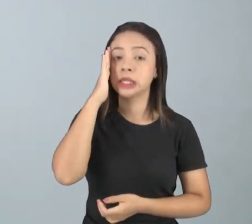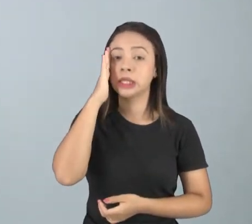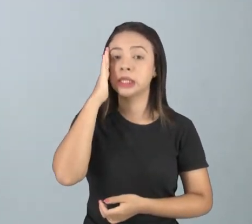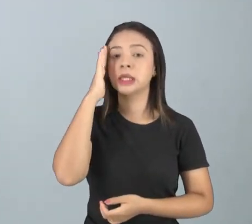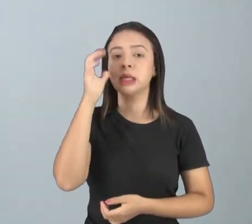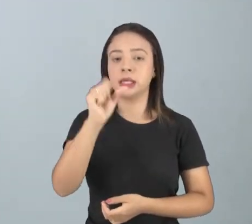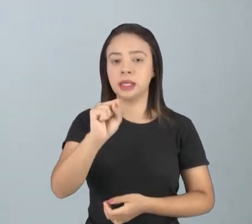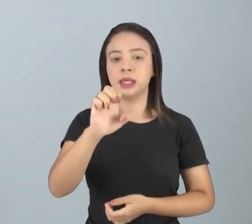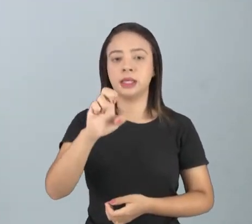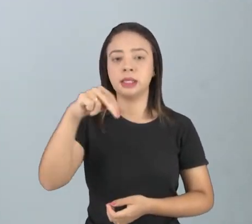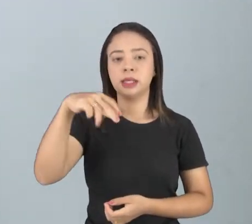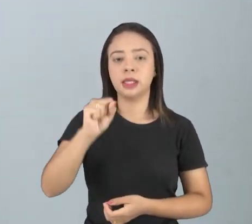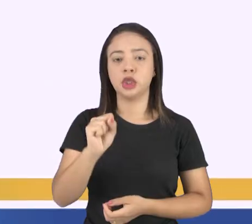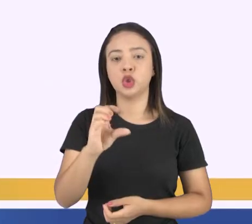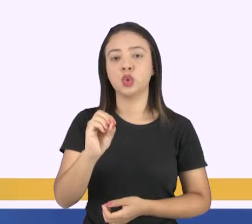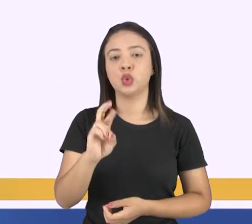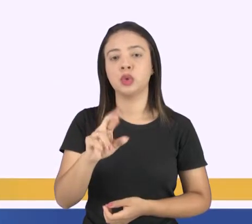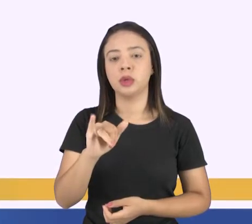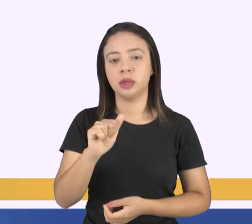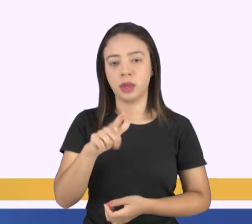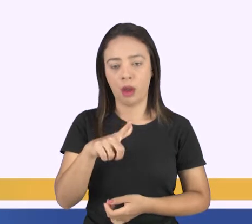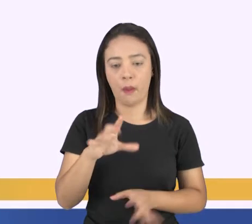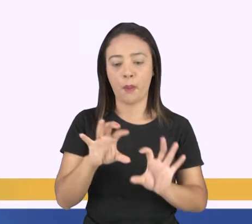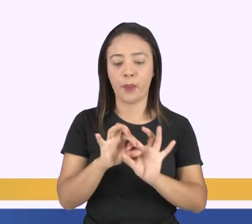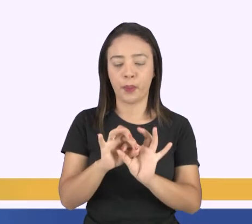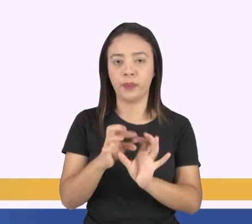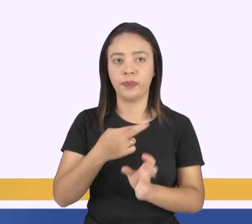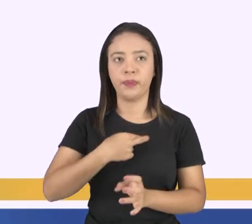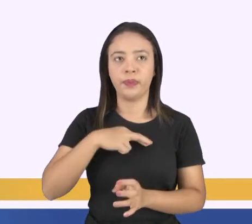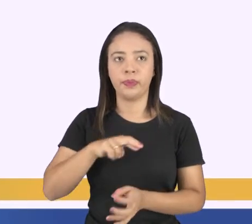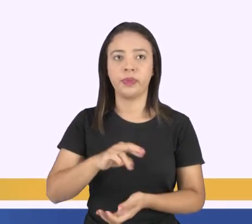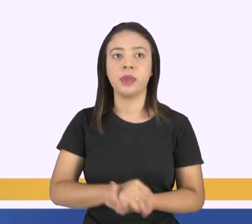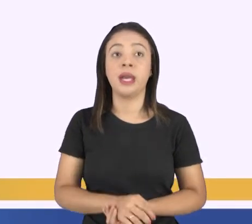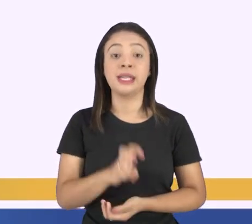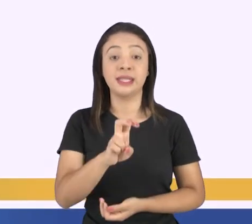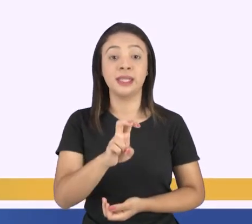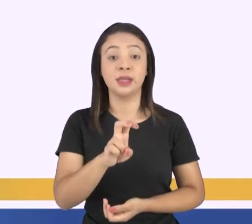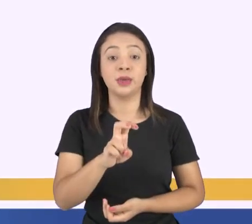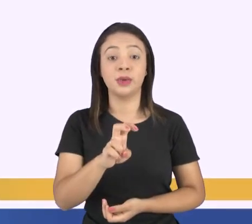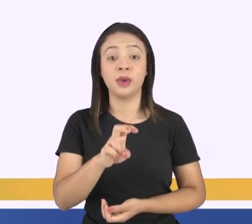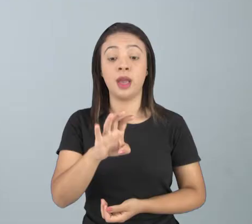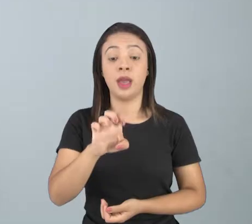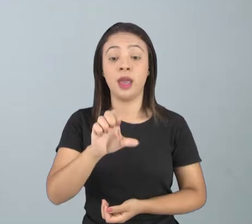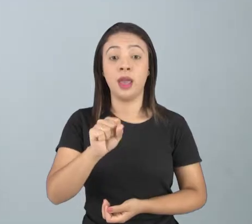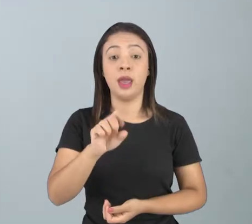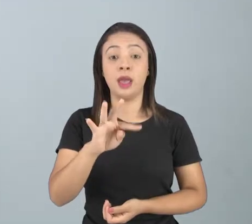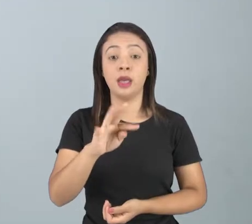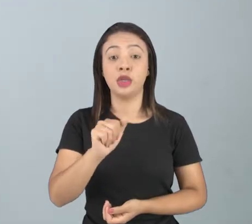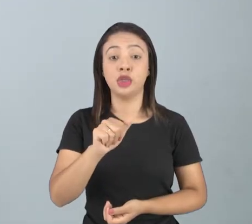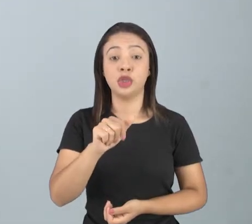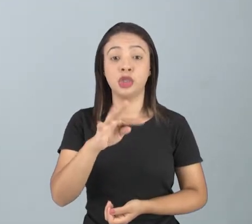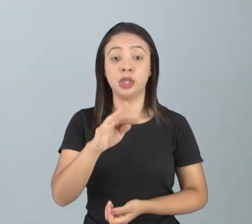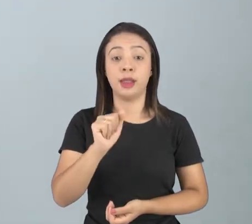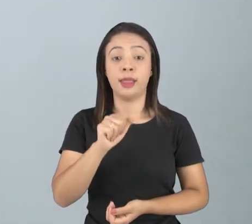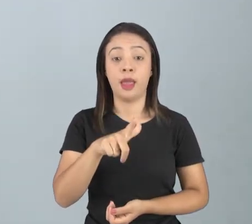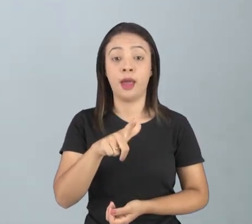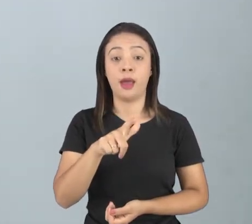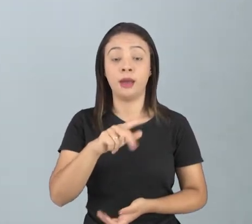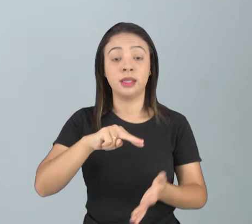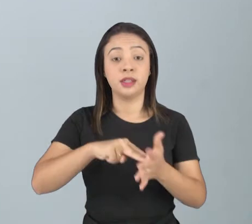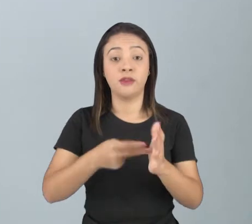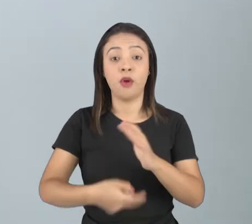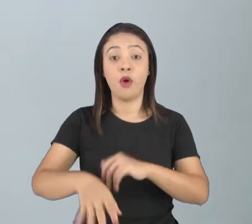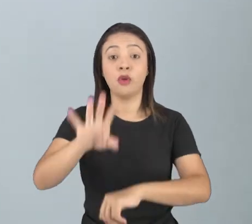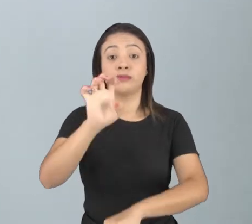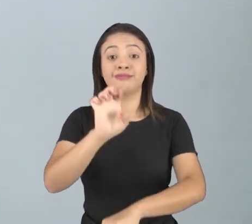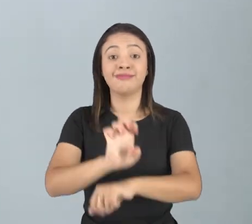sensorial, tá bom? No 5 é estatal e laico, ou seja, o princípio ético é estatal, está no Estado,